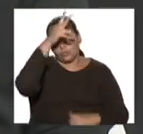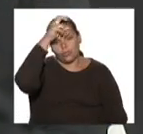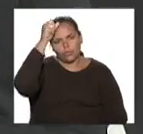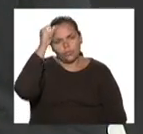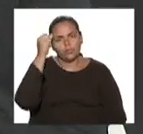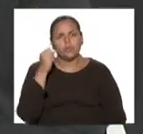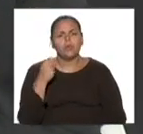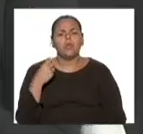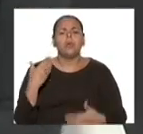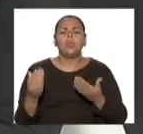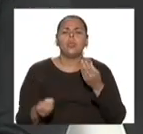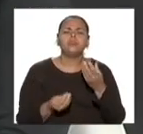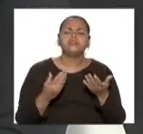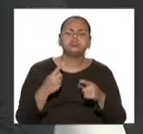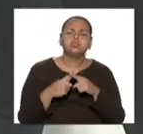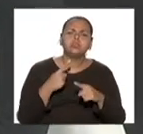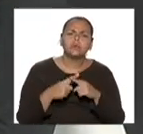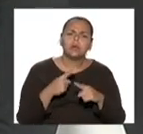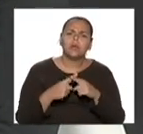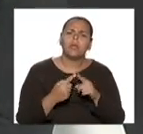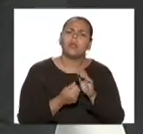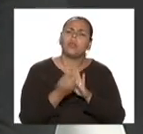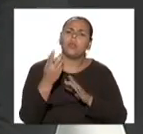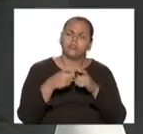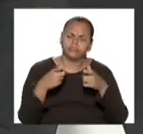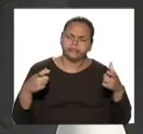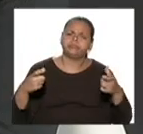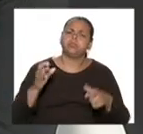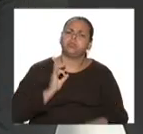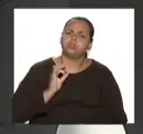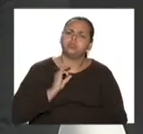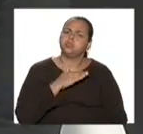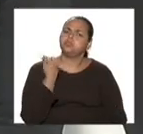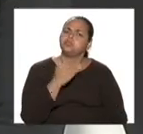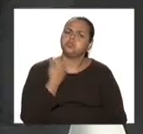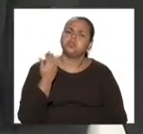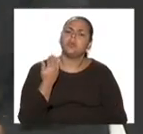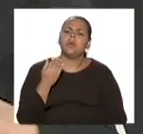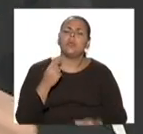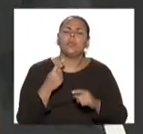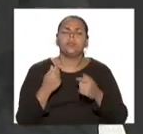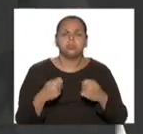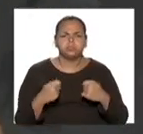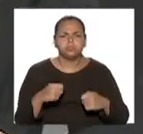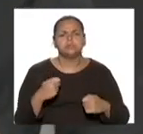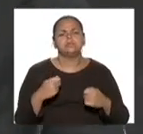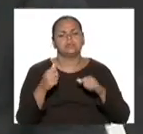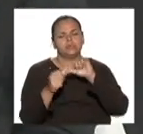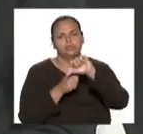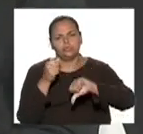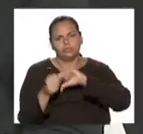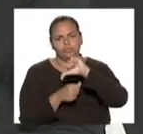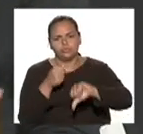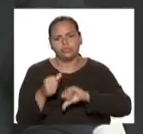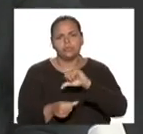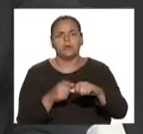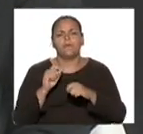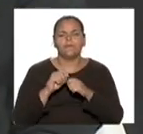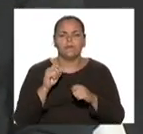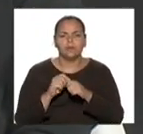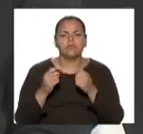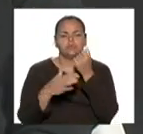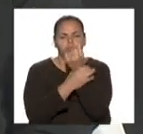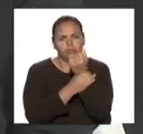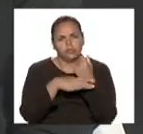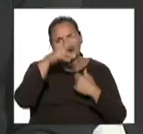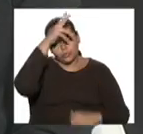também, por que se chegou a esse número tão expressivo? O que é preciso mudar, né, na forma de se fazer